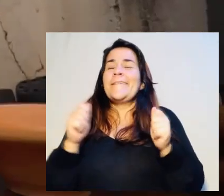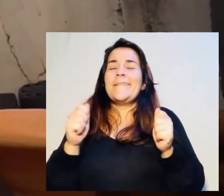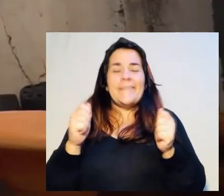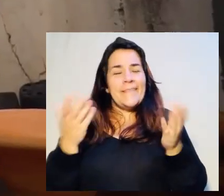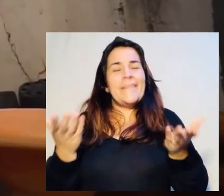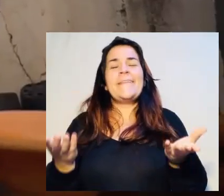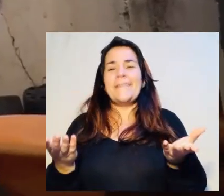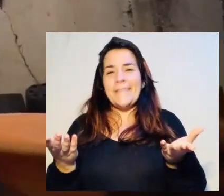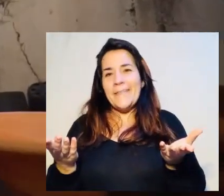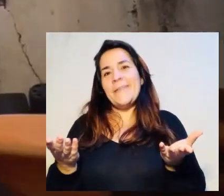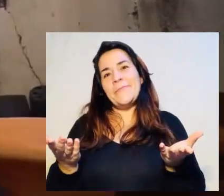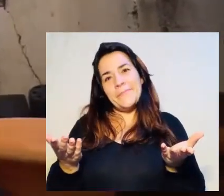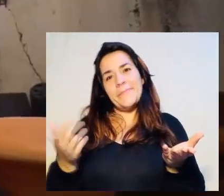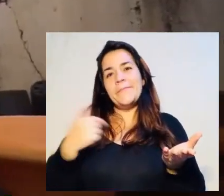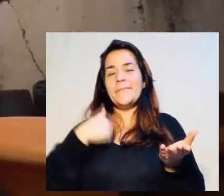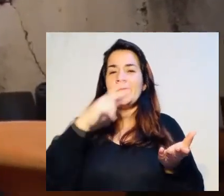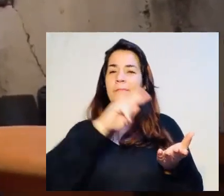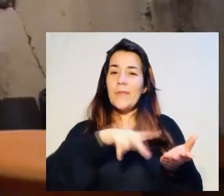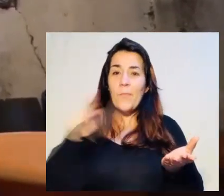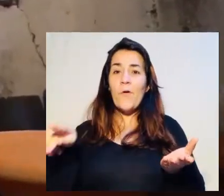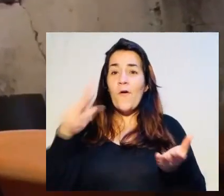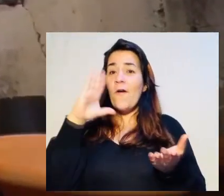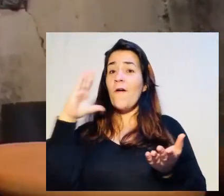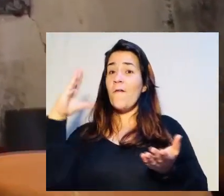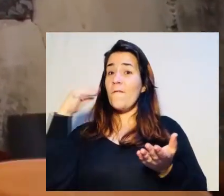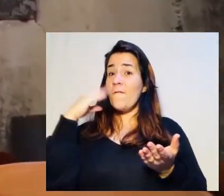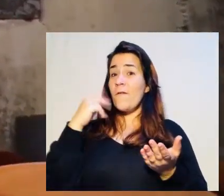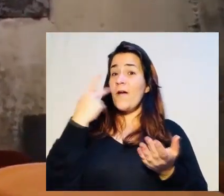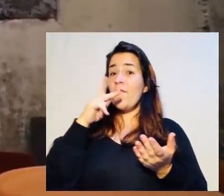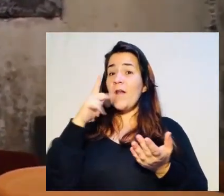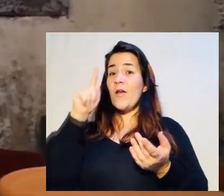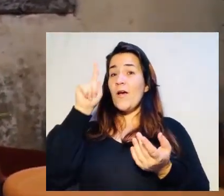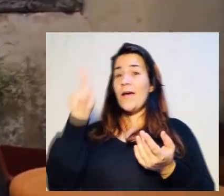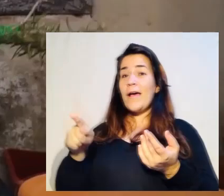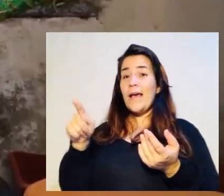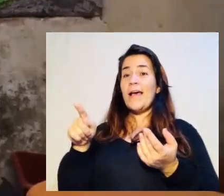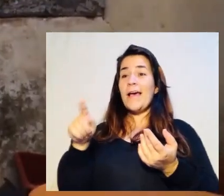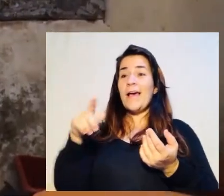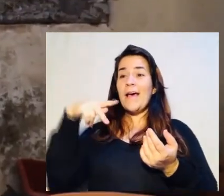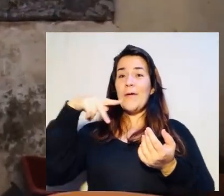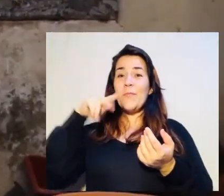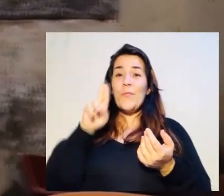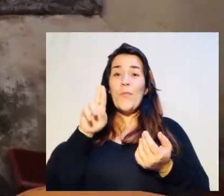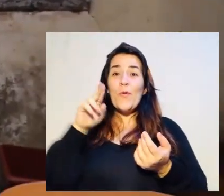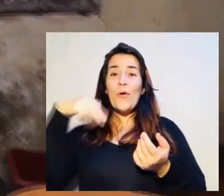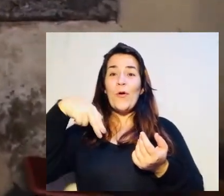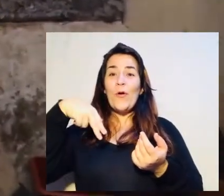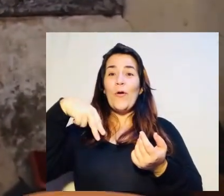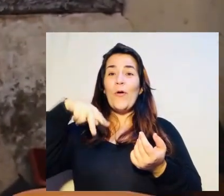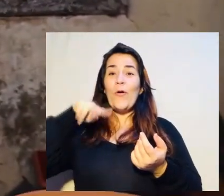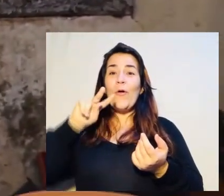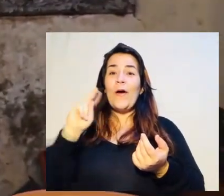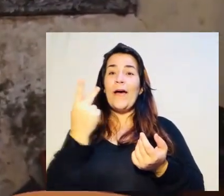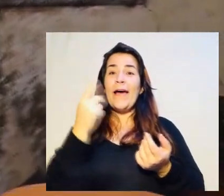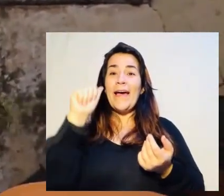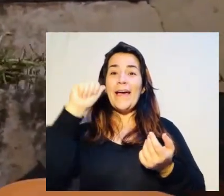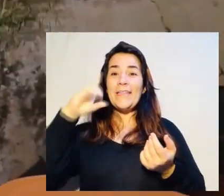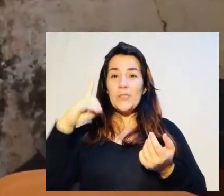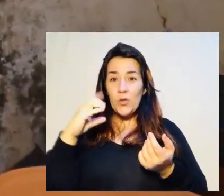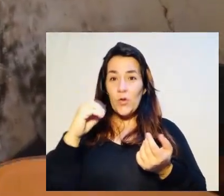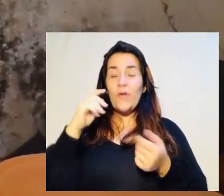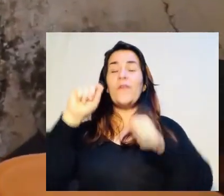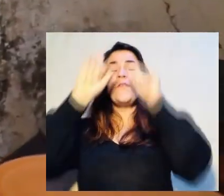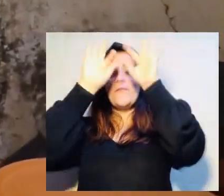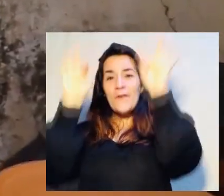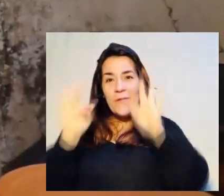da vida, não é não? E aí até a minha professora falou, a autora do punhado tá aqui. Eu fiquei nervosa, roxa, que